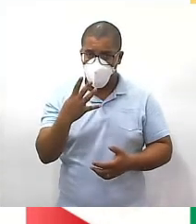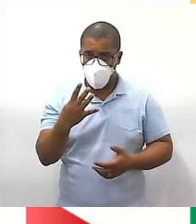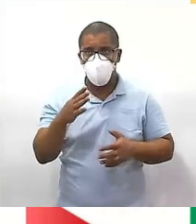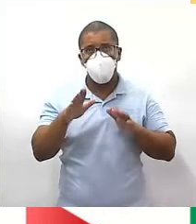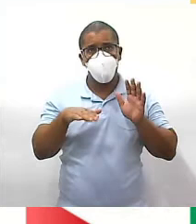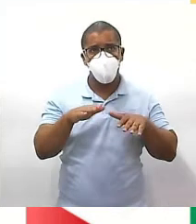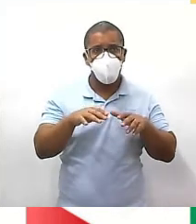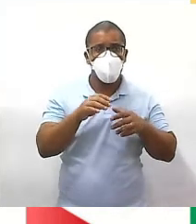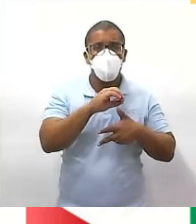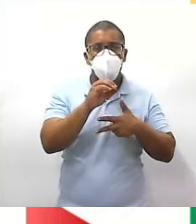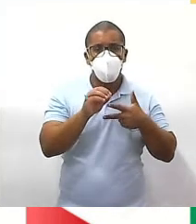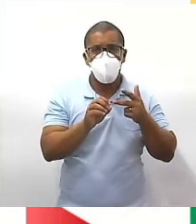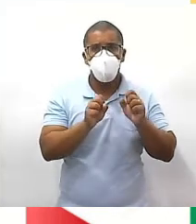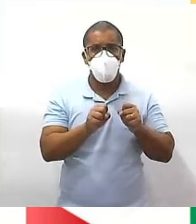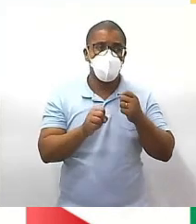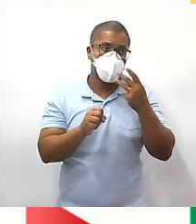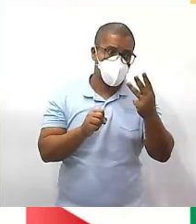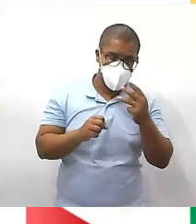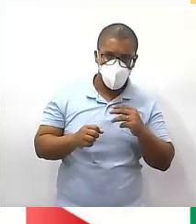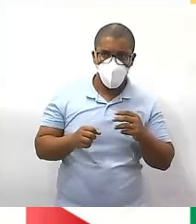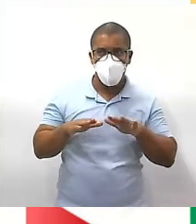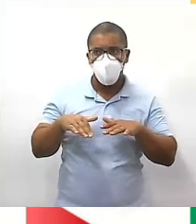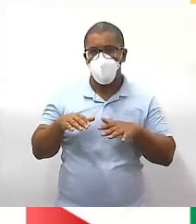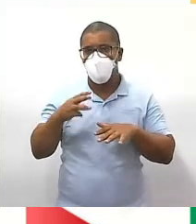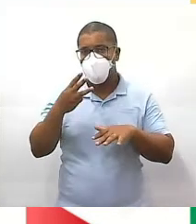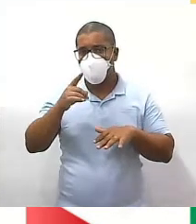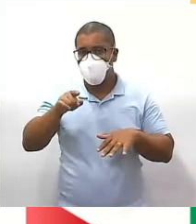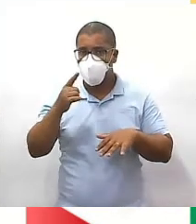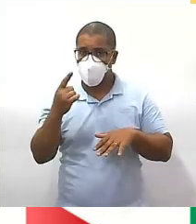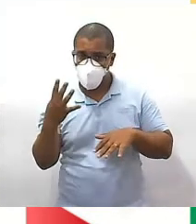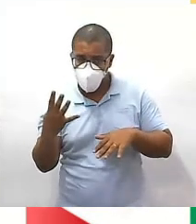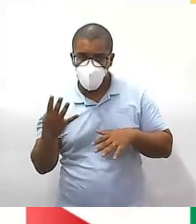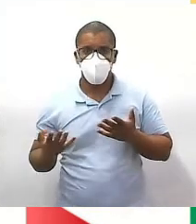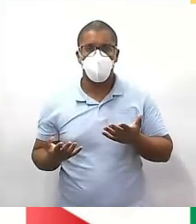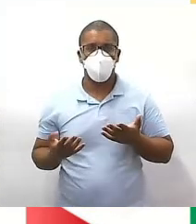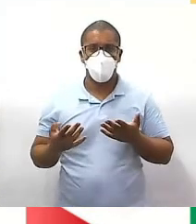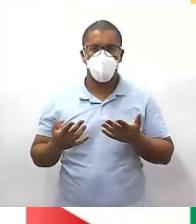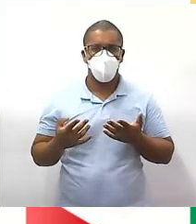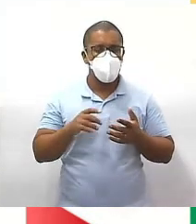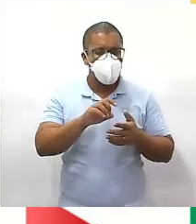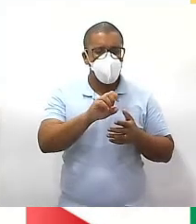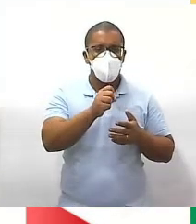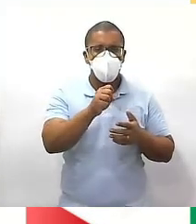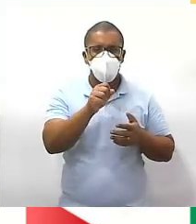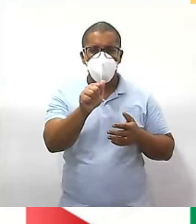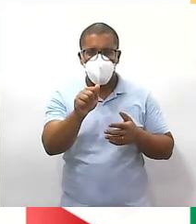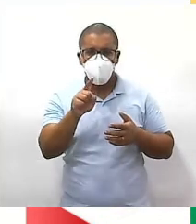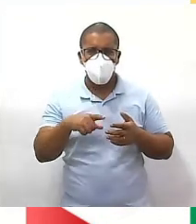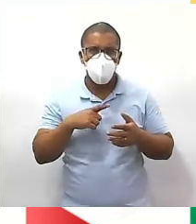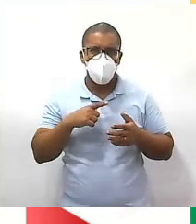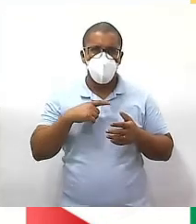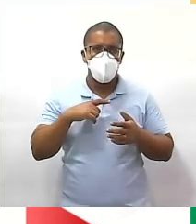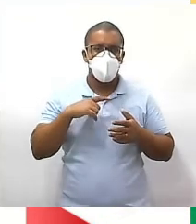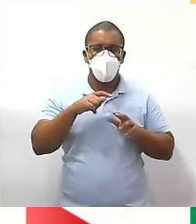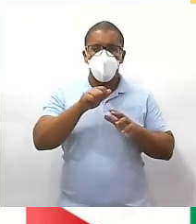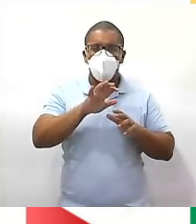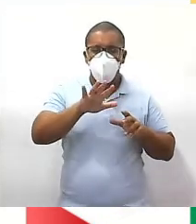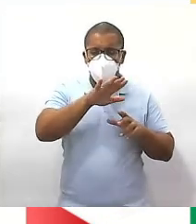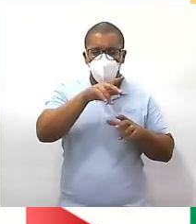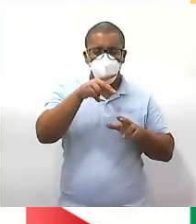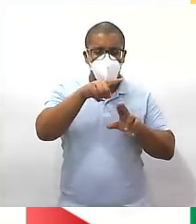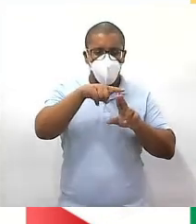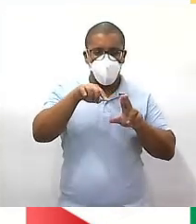3, 3,14. SSA também chega muito próximo e a área é πr ao quadrado, ok? Vamos lá